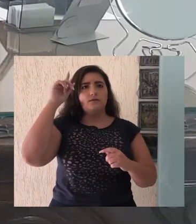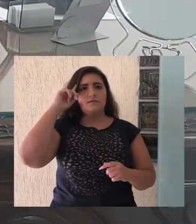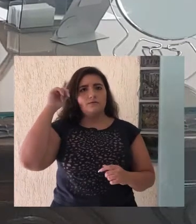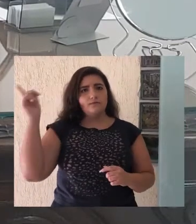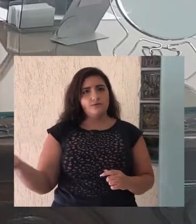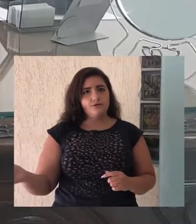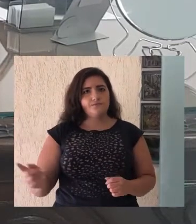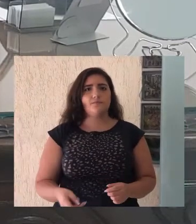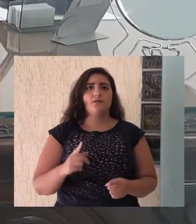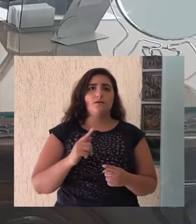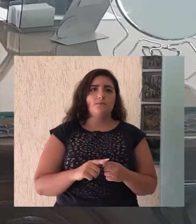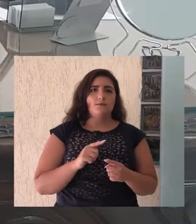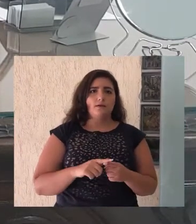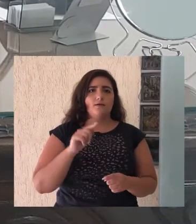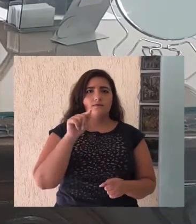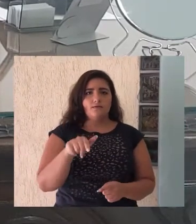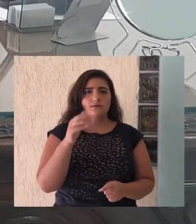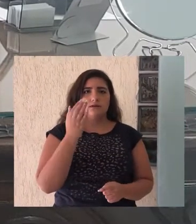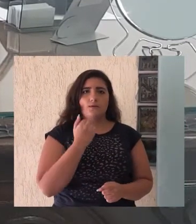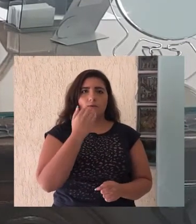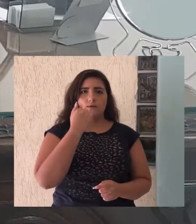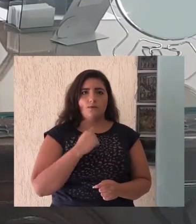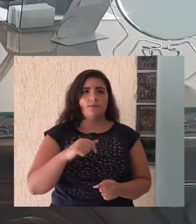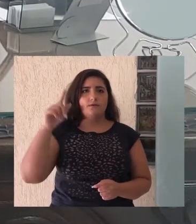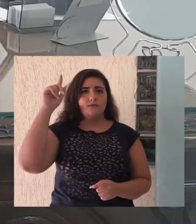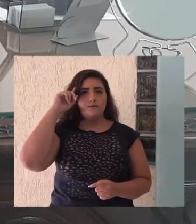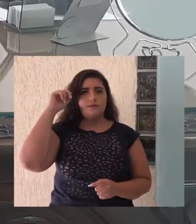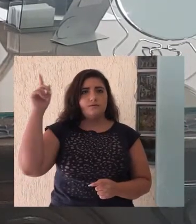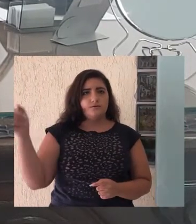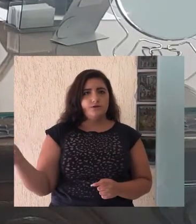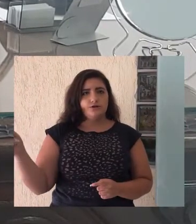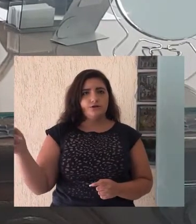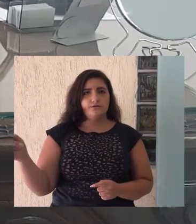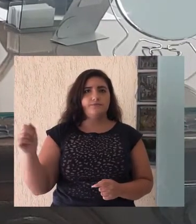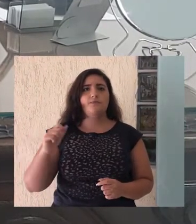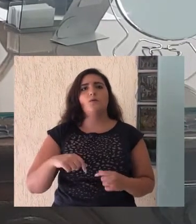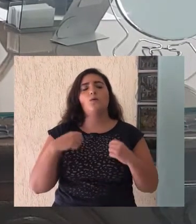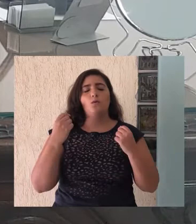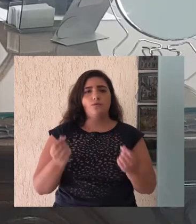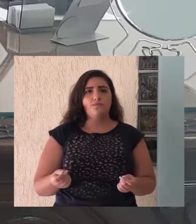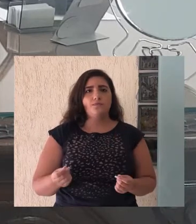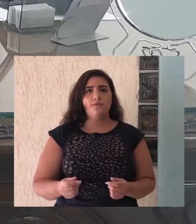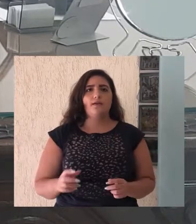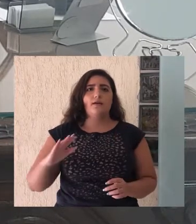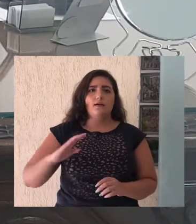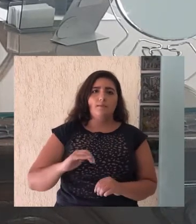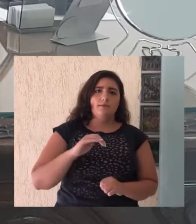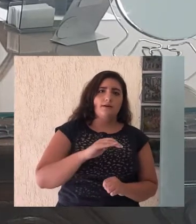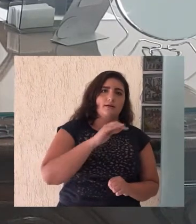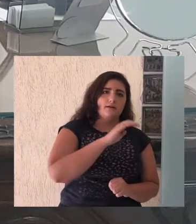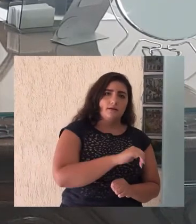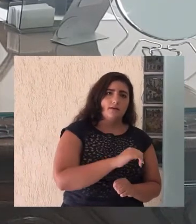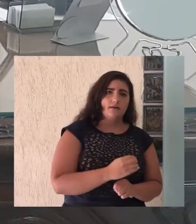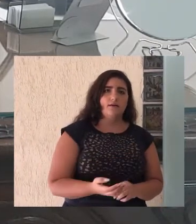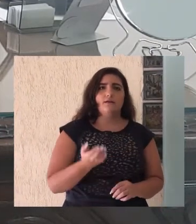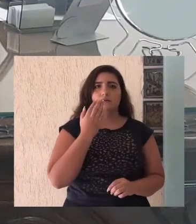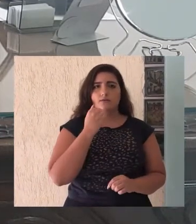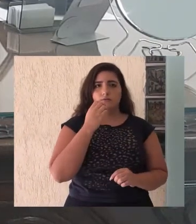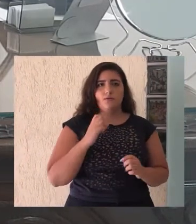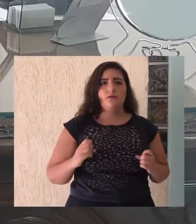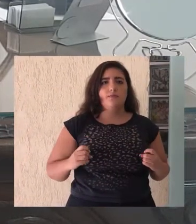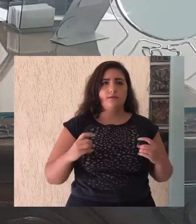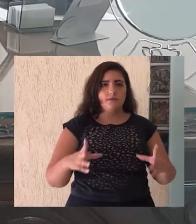dental todos os dias? Porque nós alimentamos todos os dias. Então, ou seja, as bactérias, elas utilizam